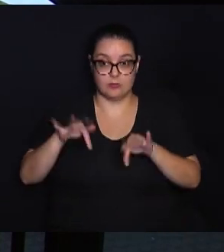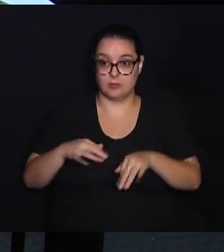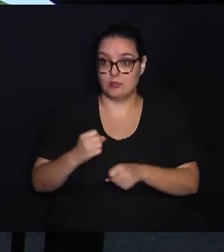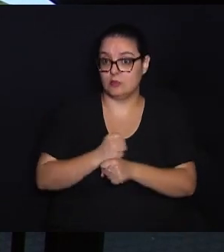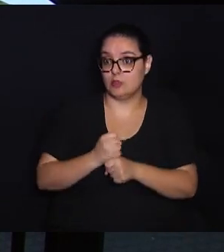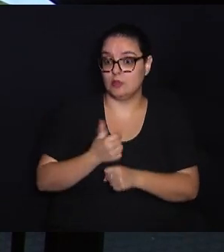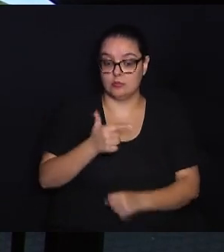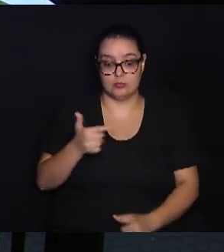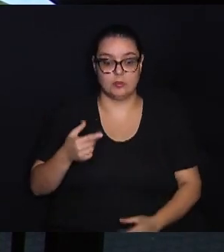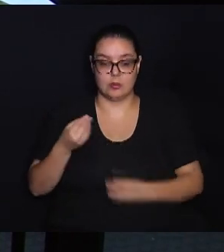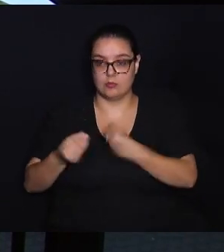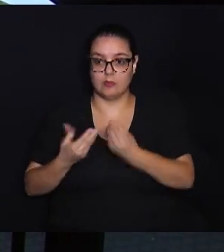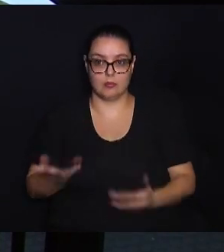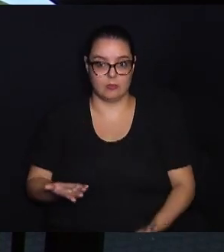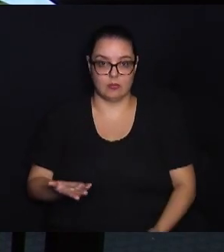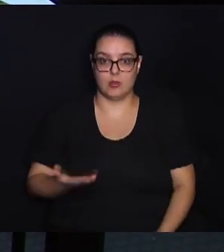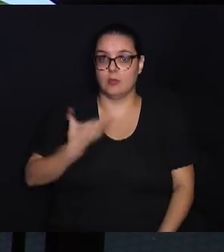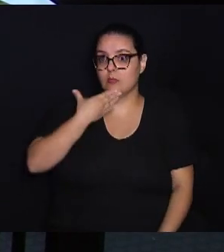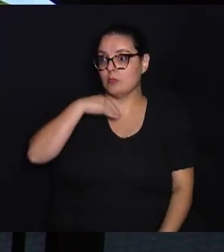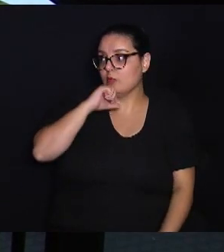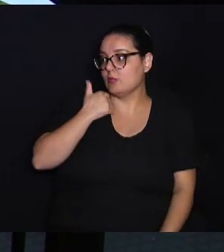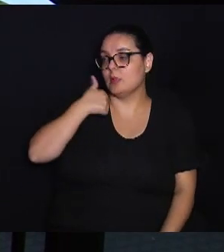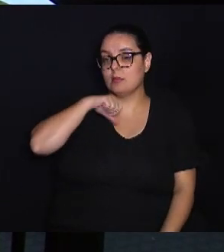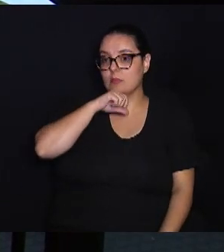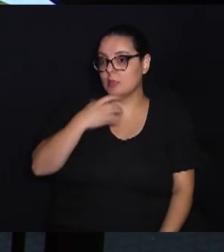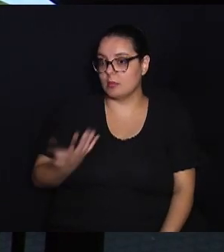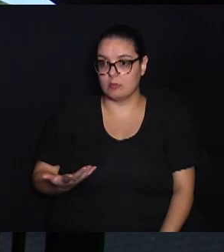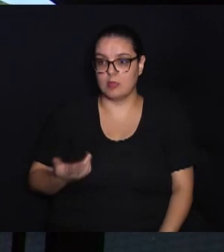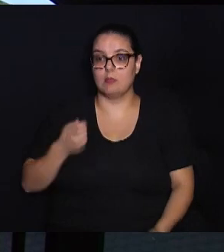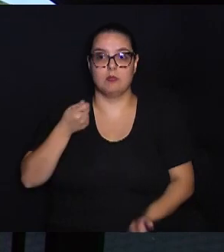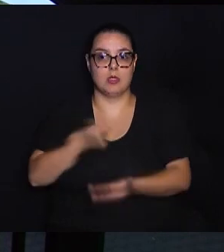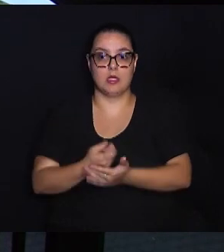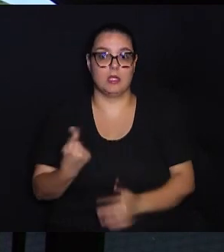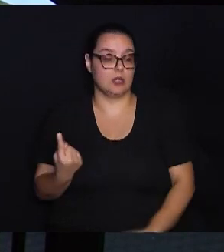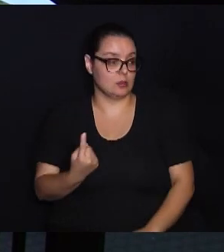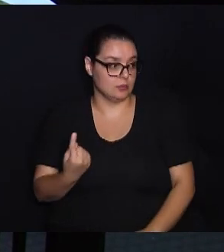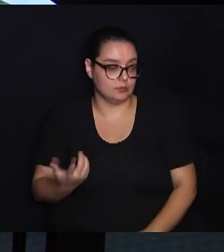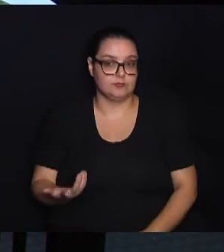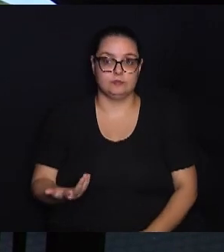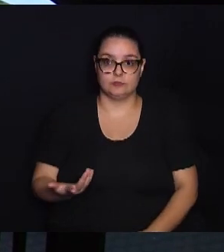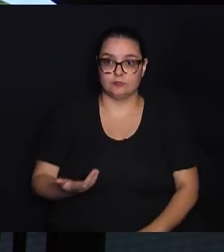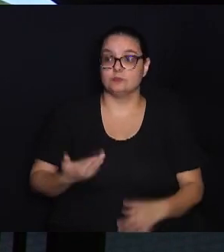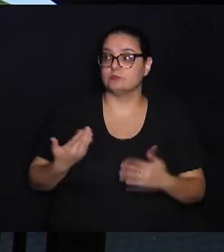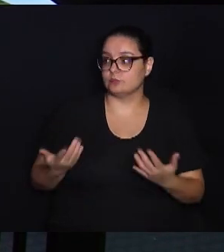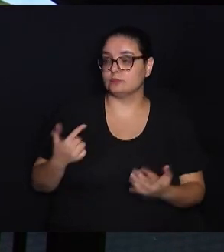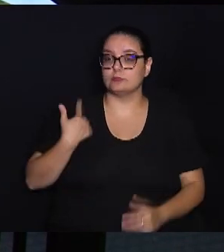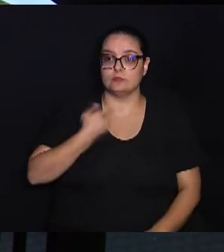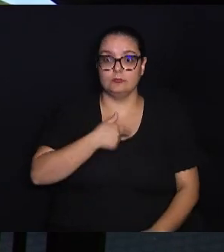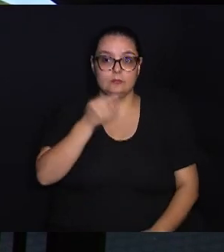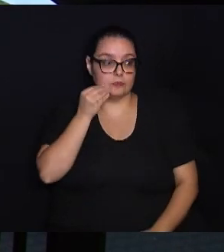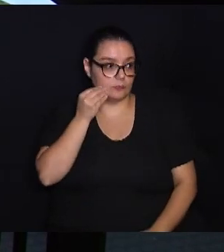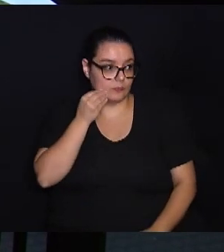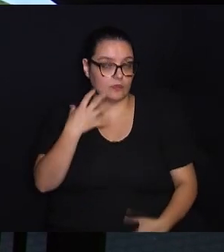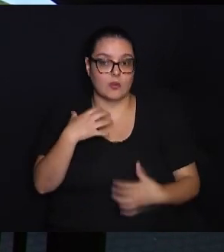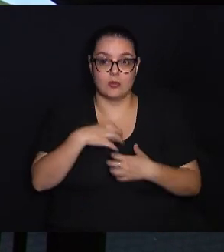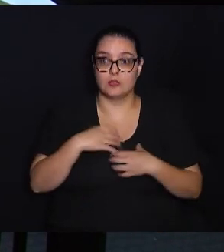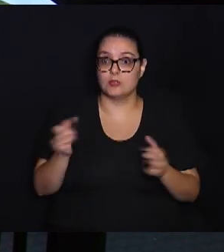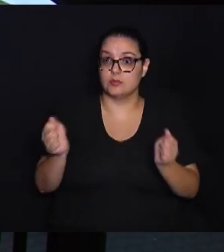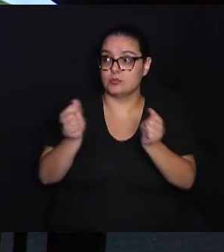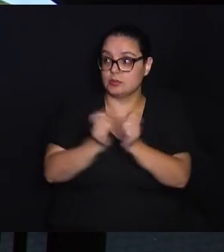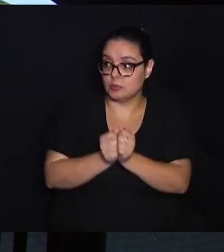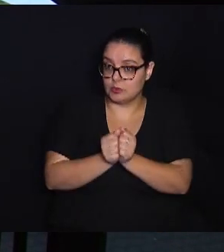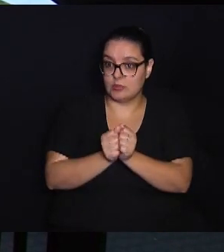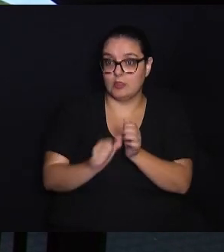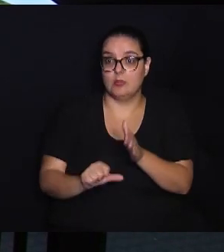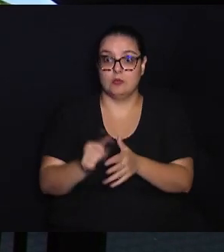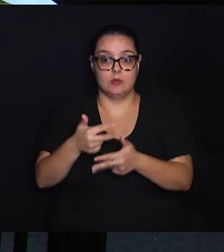do ano. Não dá para o pai ou para a mãe custear isso sozinho, então a gente vai tentar fazer isso de maneira